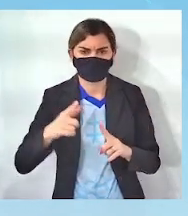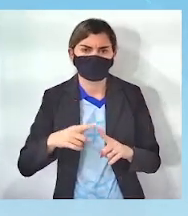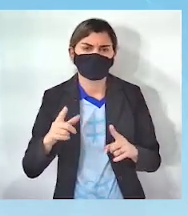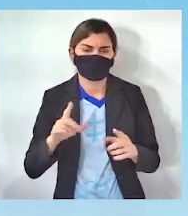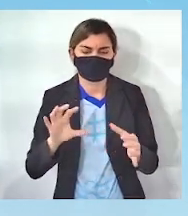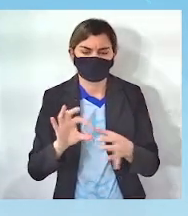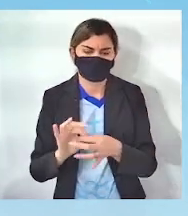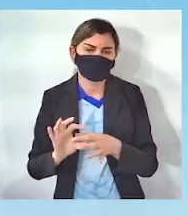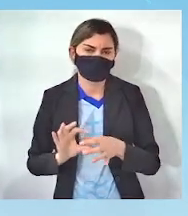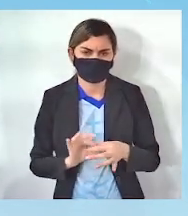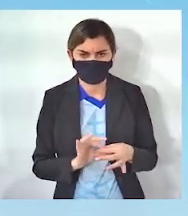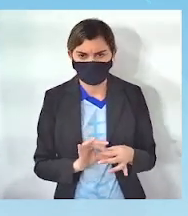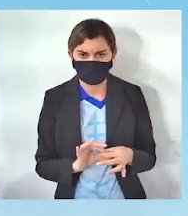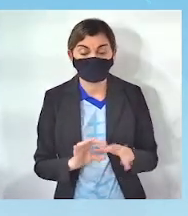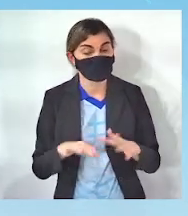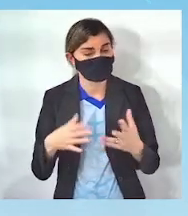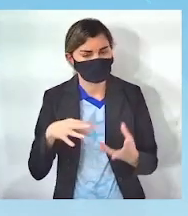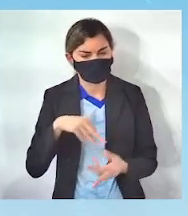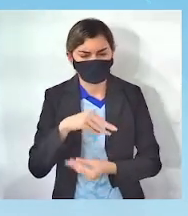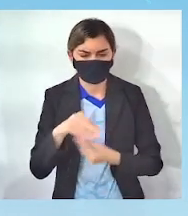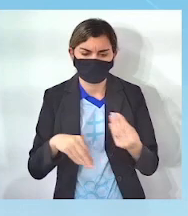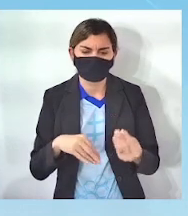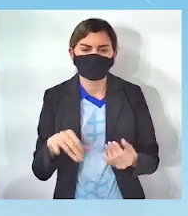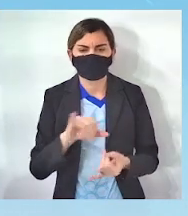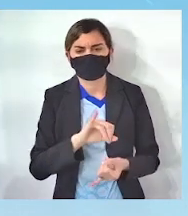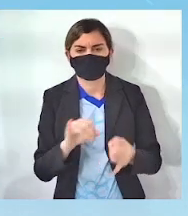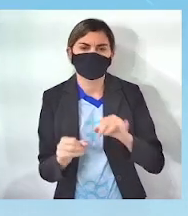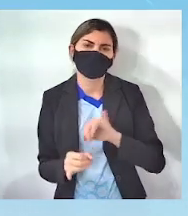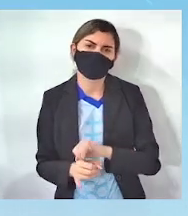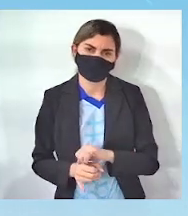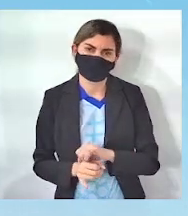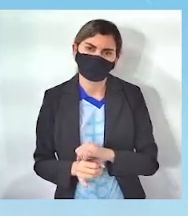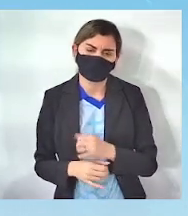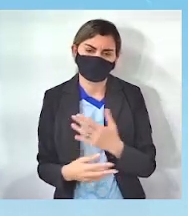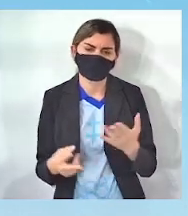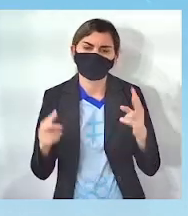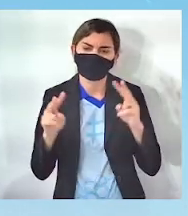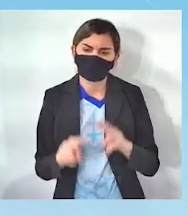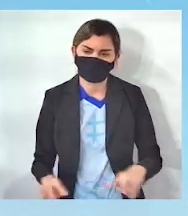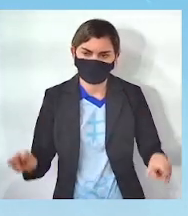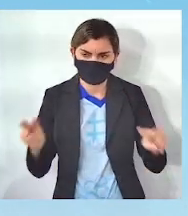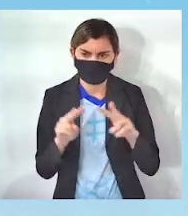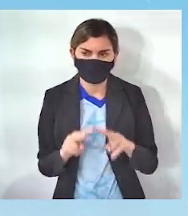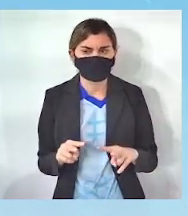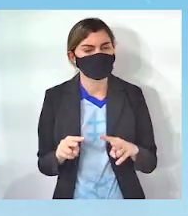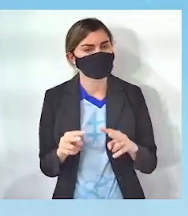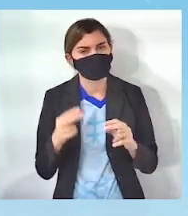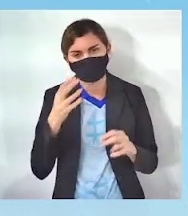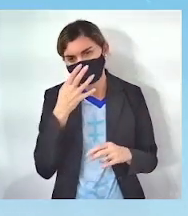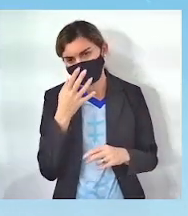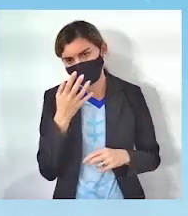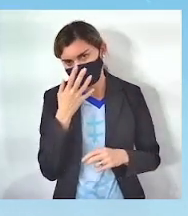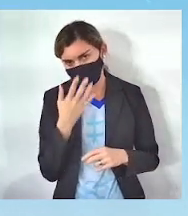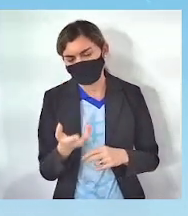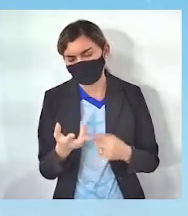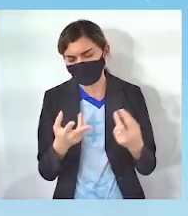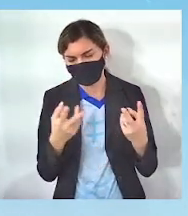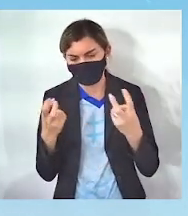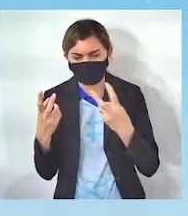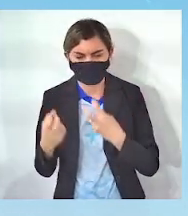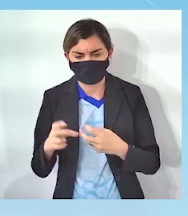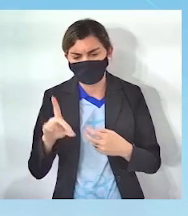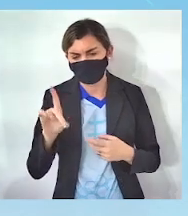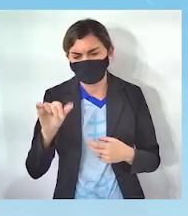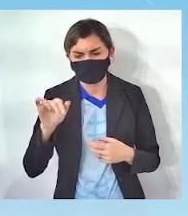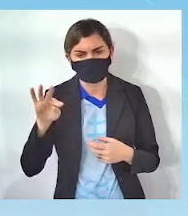ligações entre esses átomos? Isso é uma reação química. Então, essa é uma evidência, uma observação percebida por